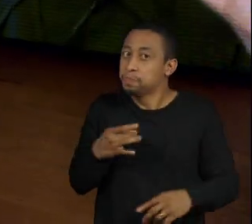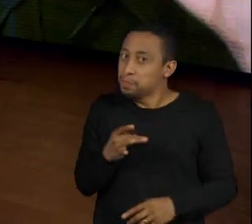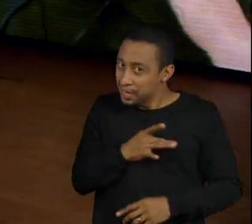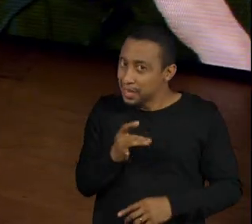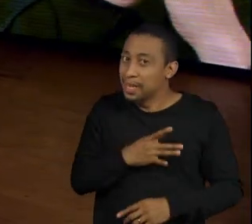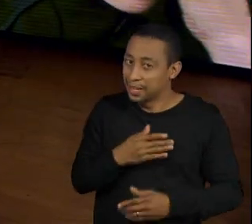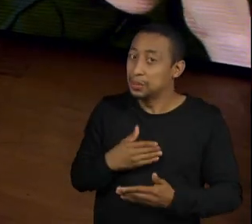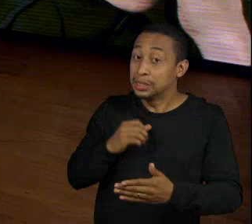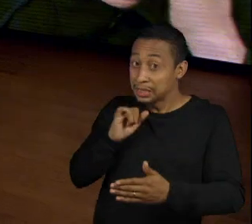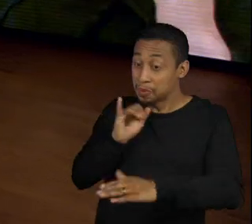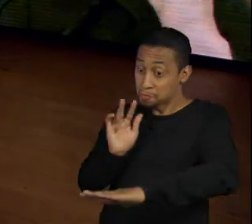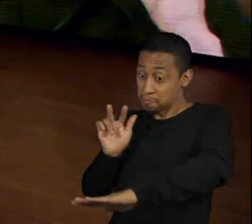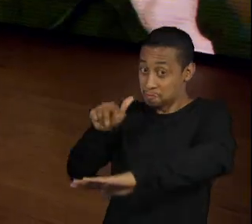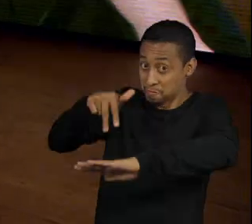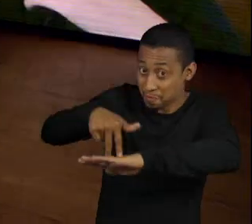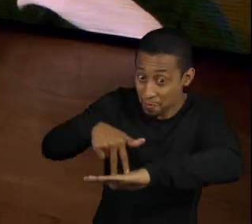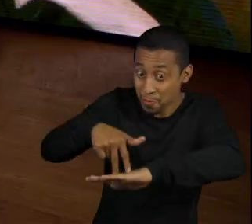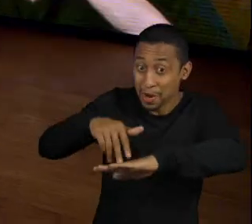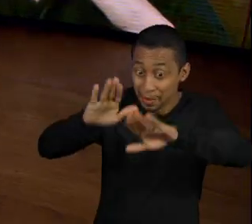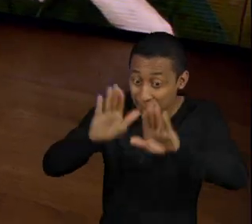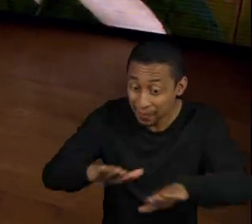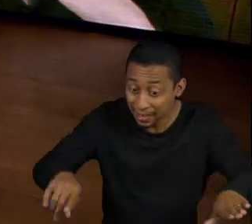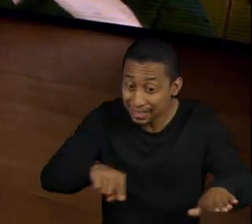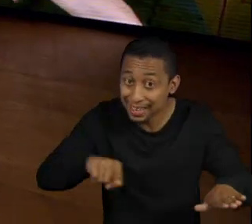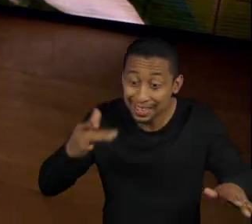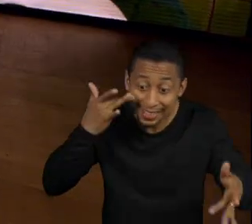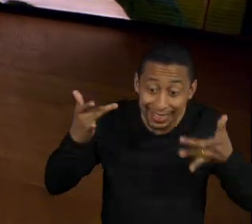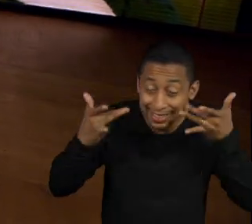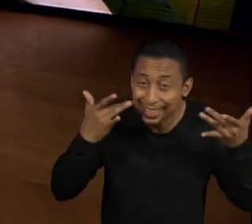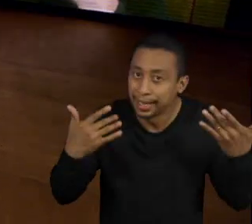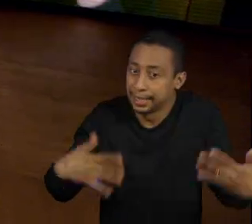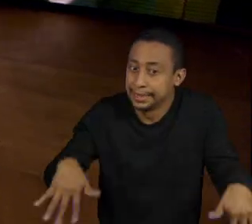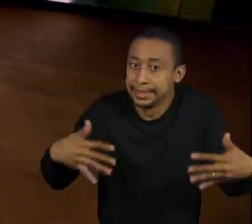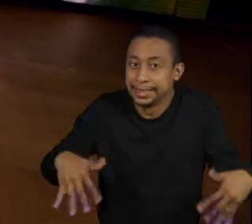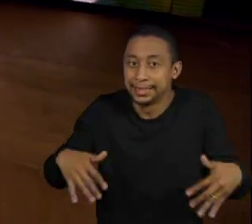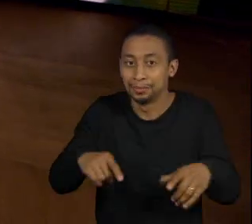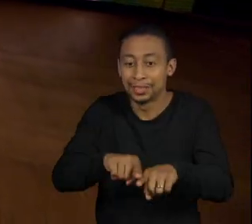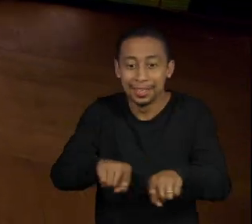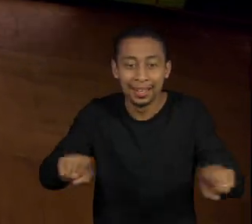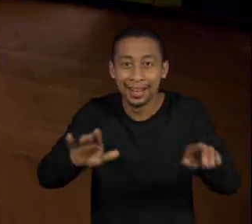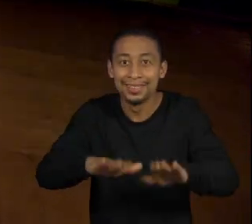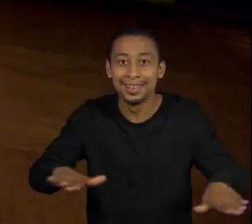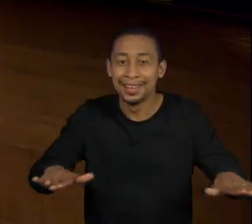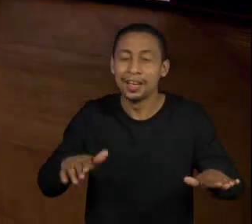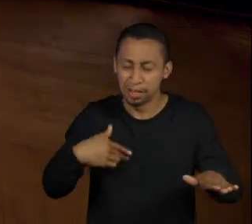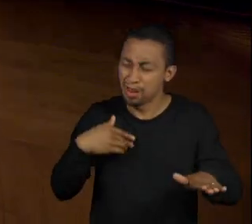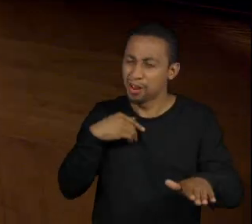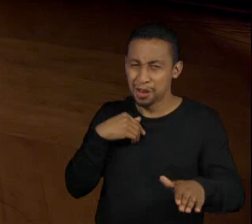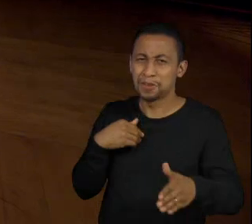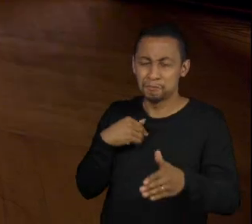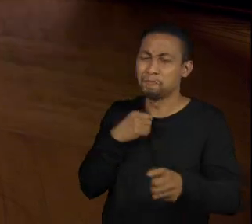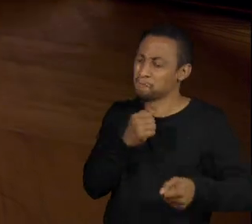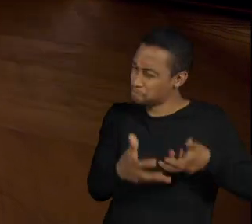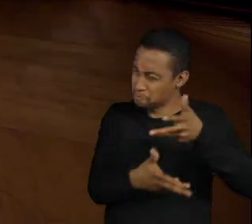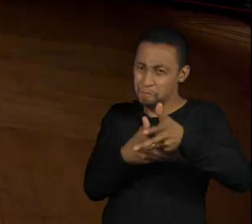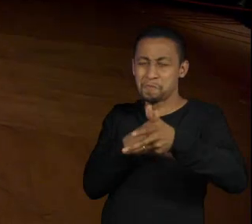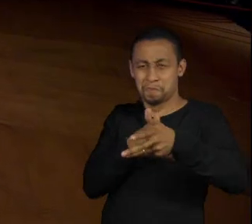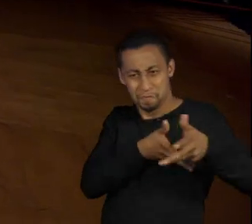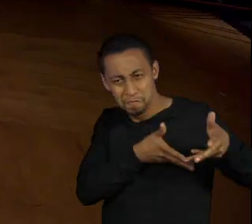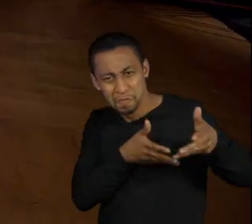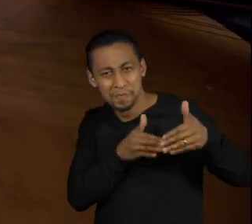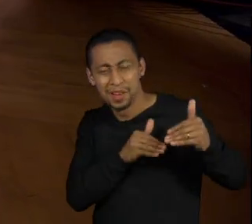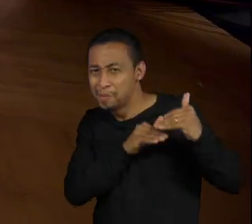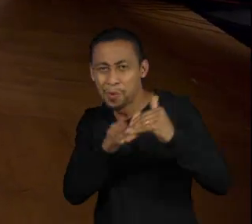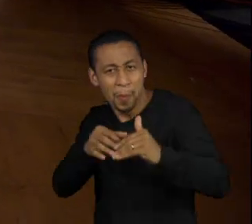tiver que fazer uma peça infantil, e falar, meu Deus, como vai ser, porque as crianças, elas falam mesmo, se elas não gostam, elas gritam, elas